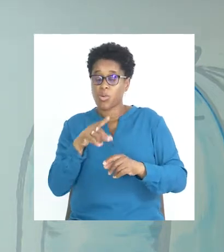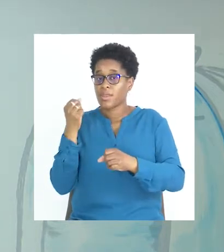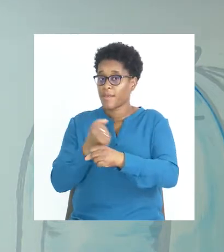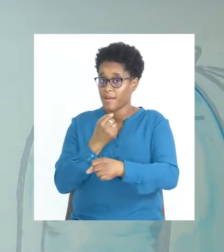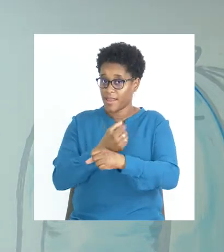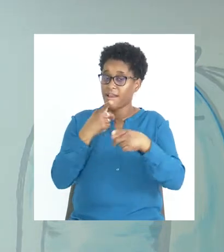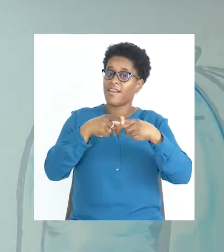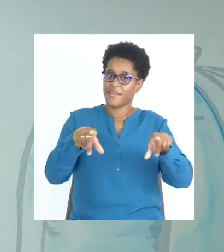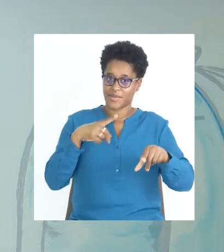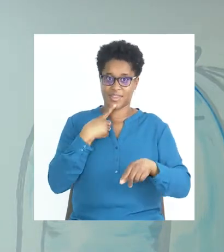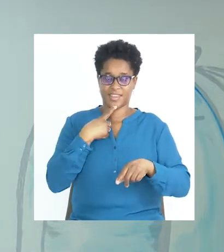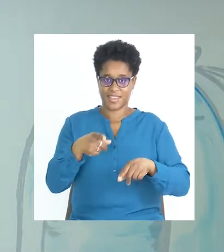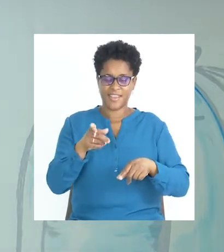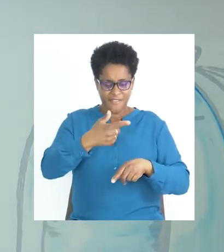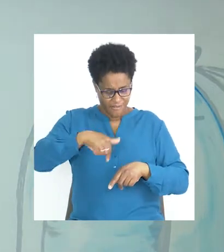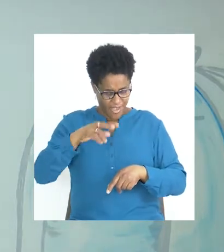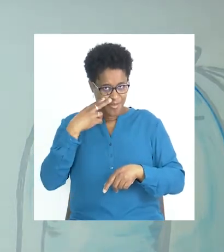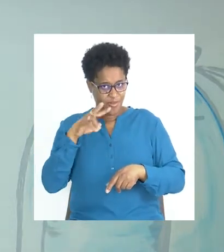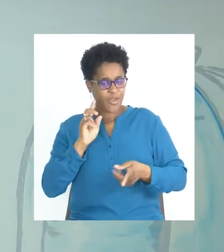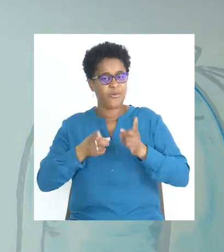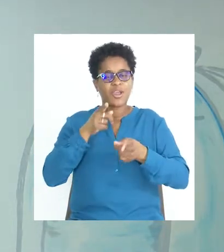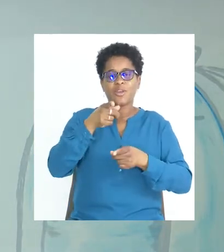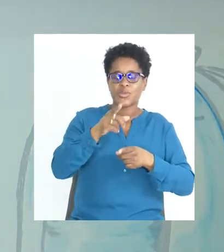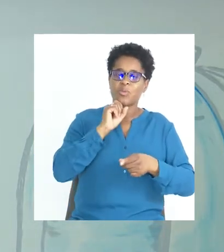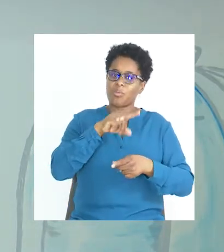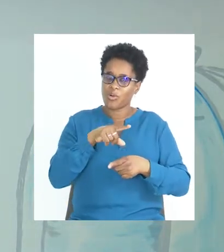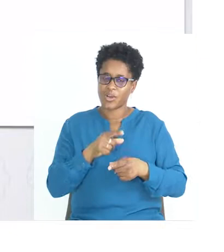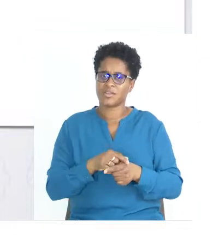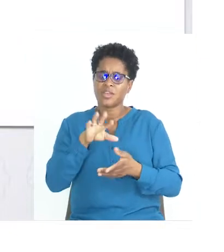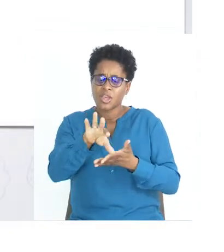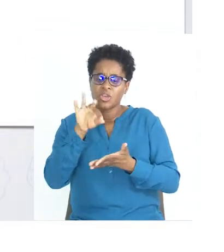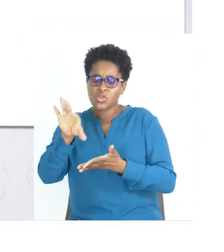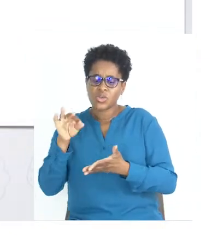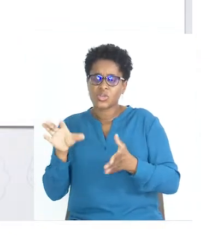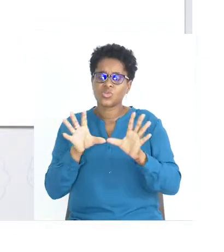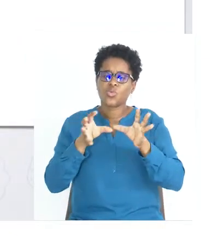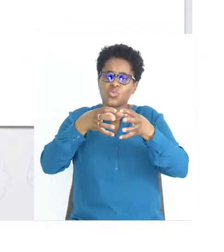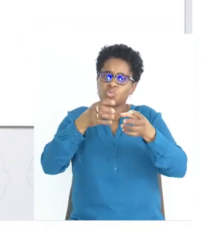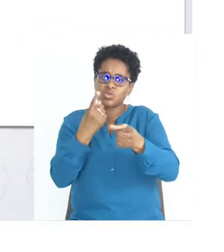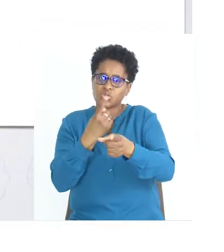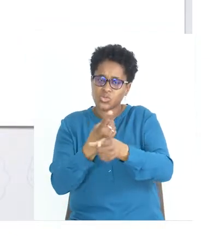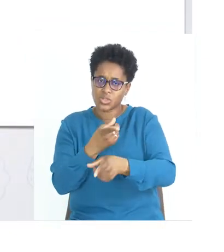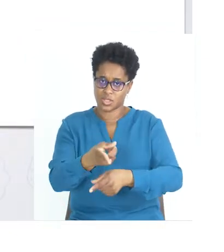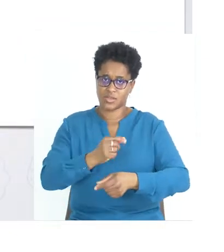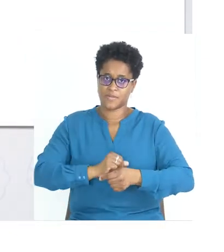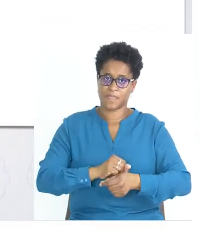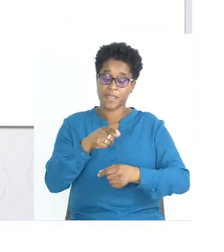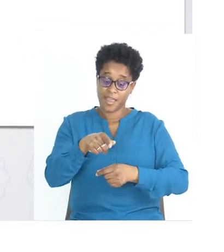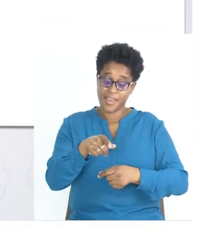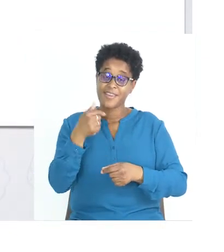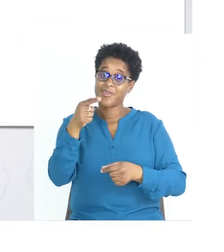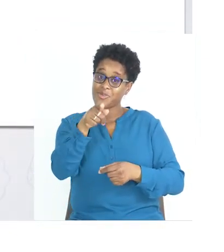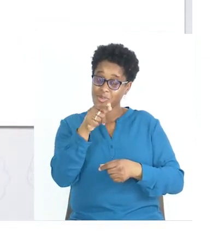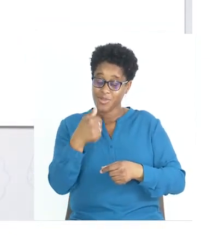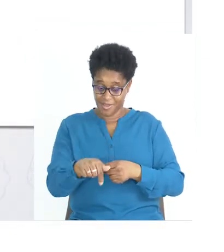para poder trabalhar a linguagem, tá bom? Então vamos ver o que é que tu podes escolher nesse conjunto todo teórico de coisas.